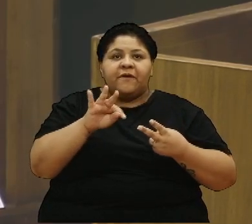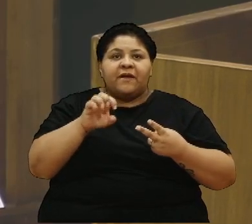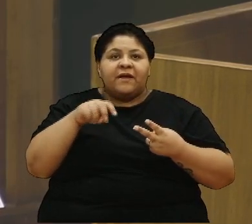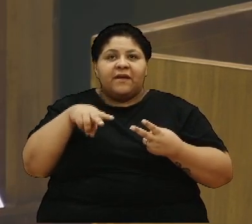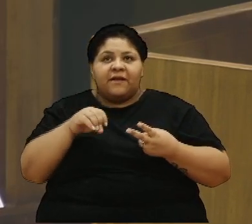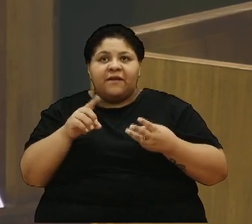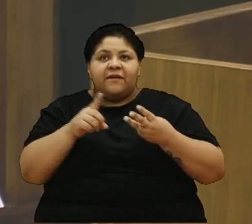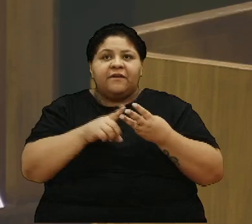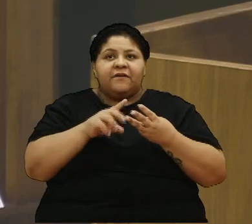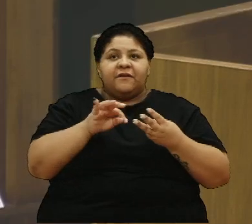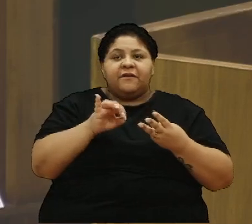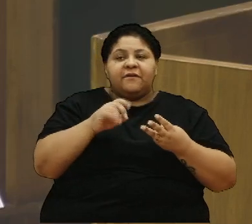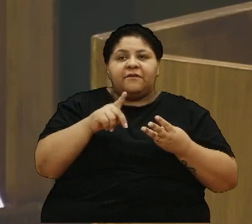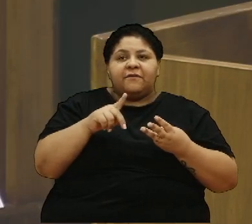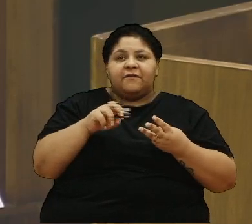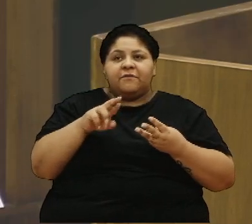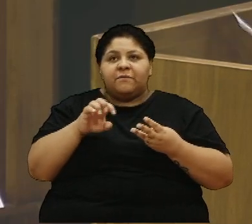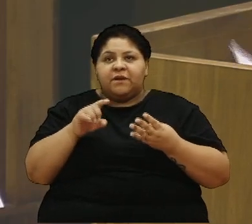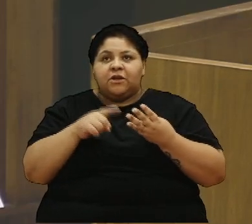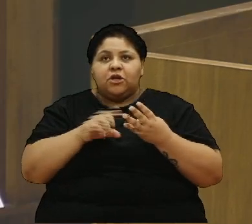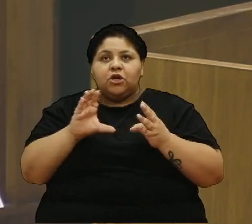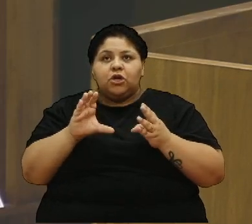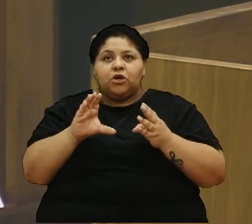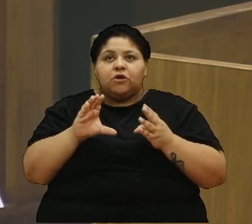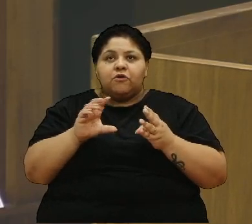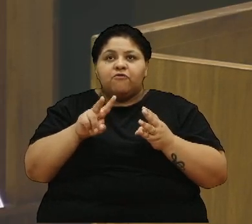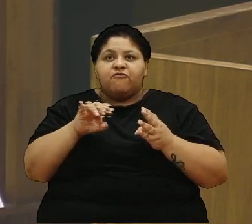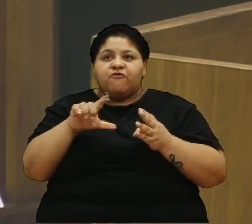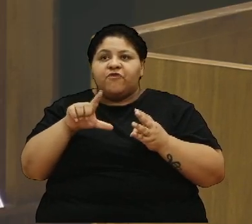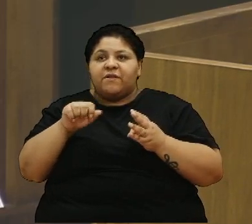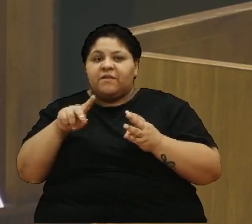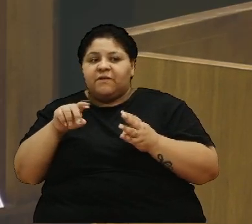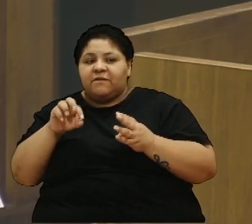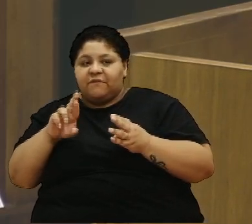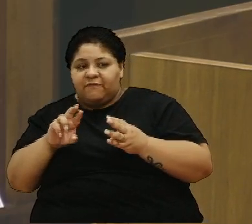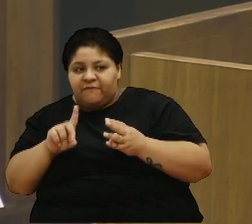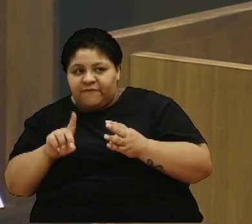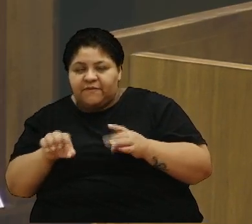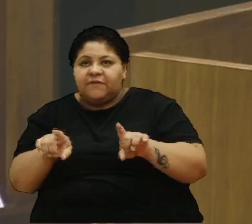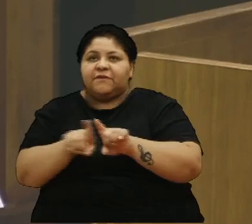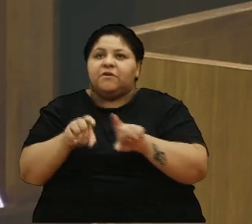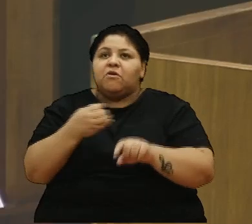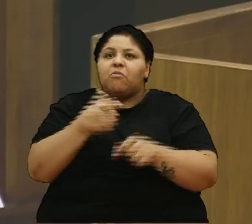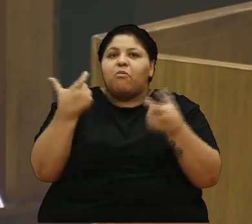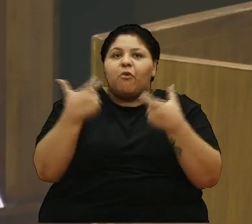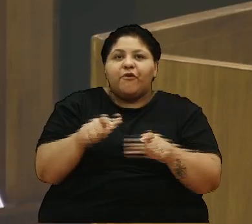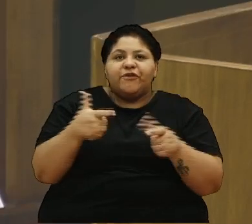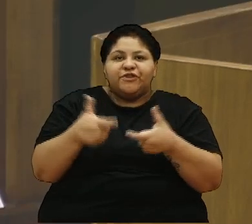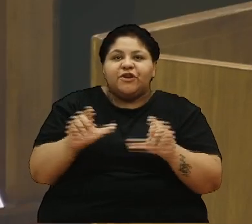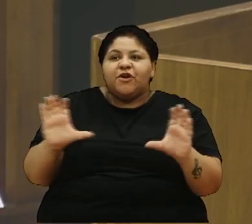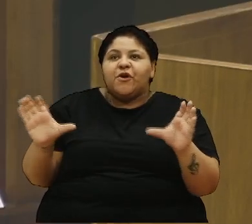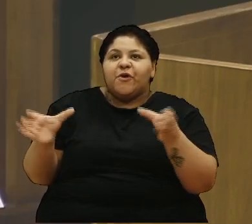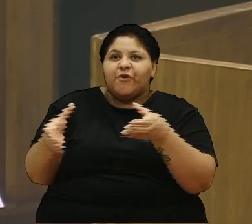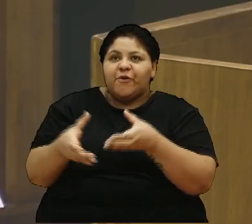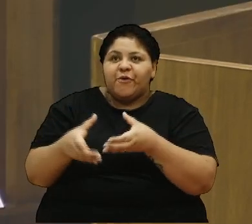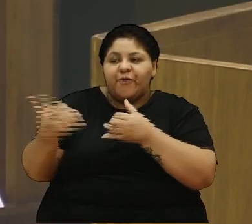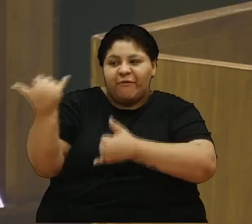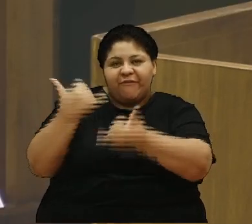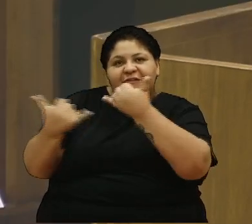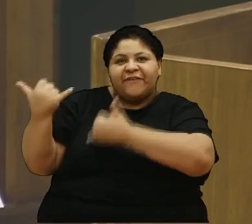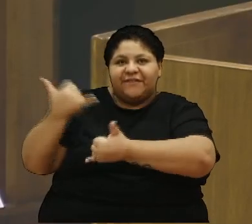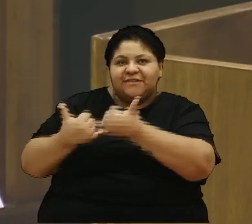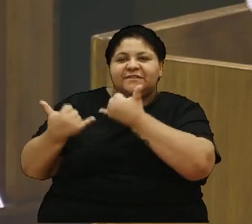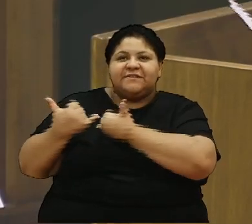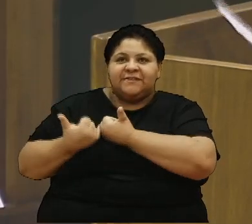Tea Break e Complexo Vila Verde. E aqui, uma saudação especial, desejar boa sorte para a equipe que me mandou as informações, que são